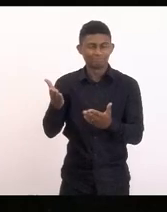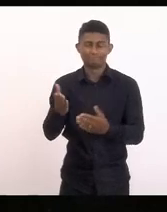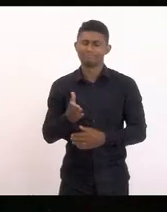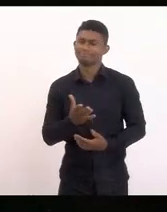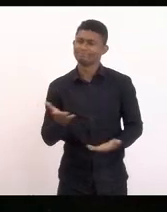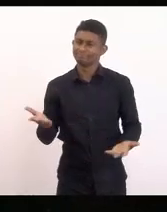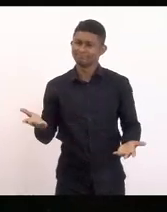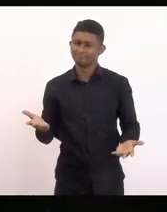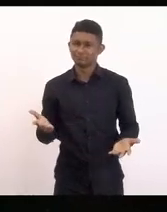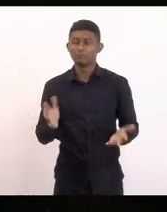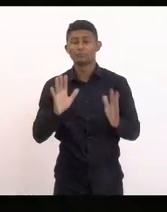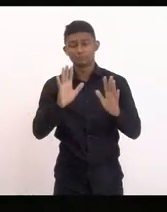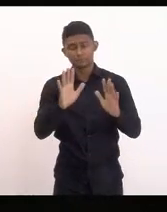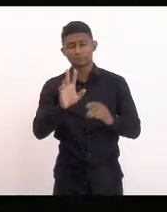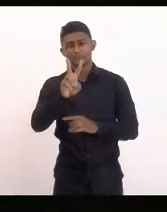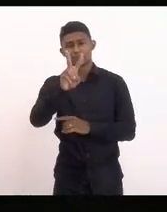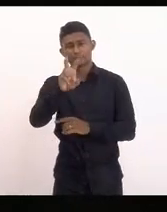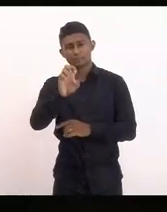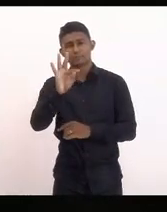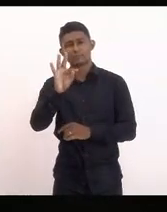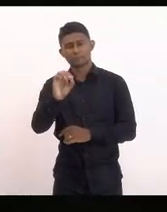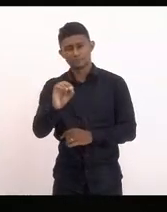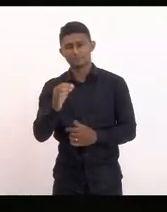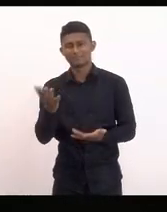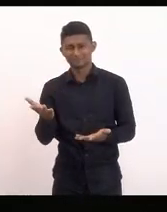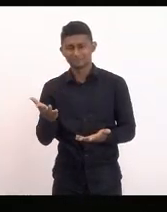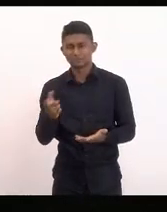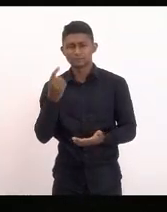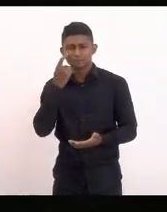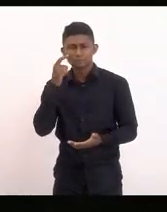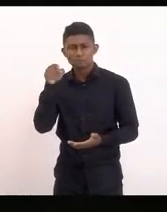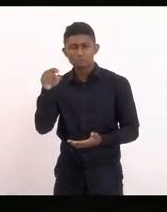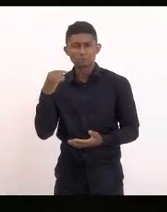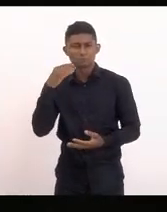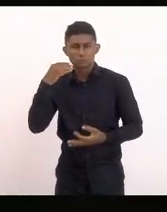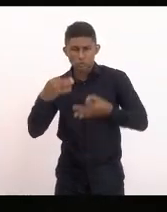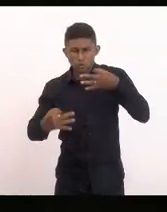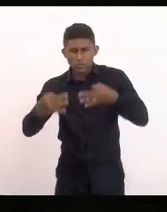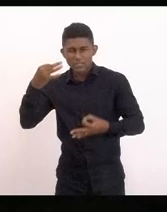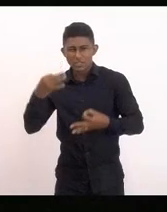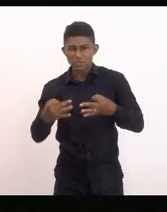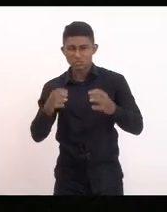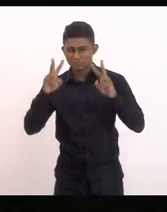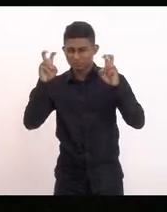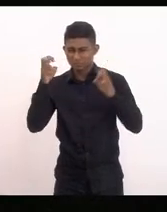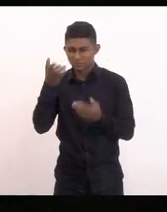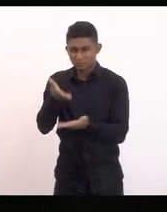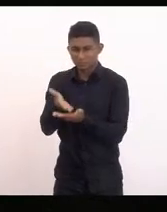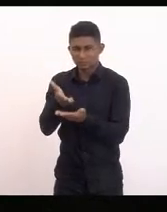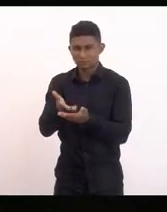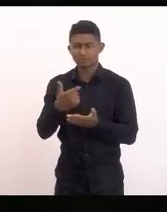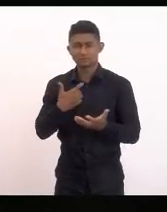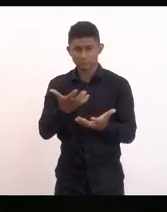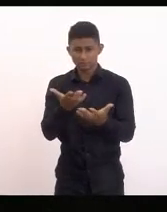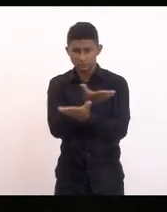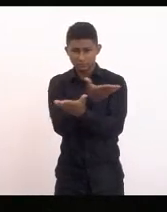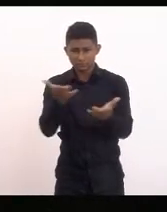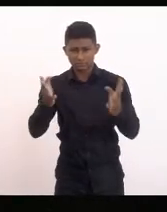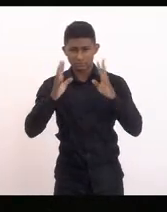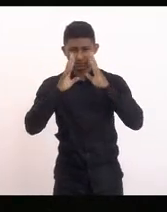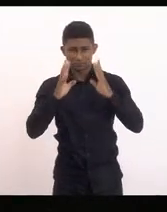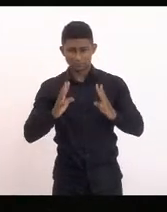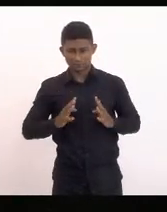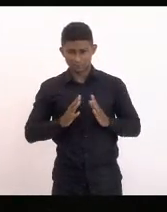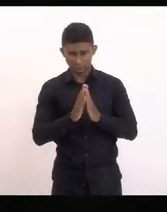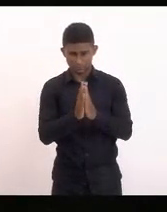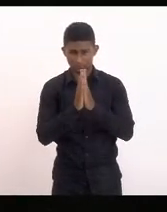vamos ao veto, ao estudo jurídico do veto. E, se eu puder, eu gostaria de contar com a atenção de algum dos